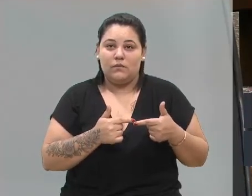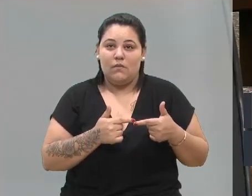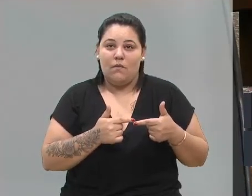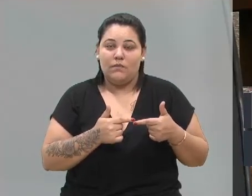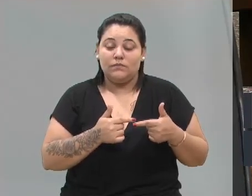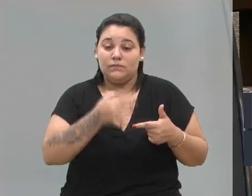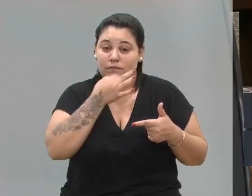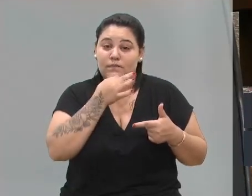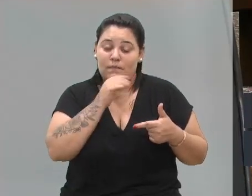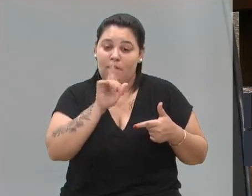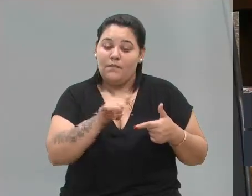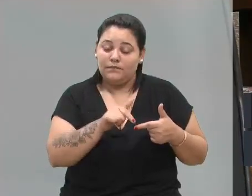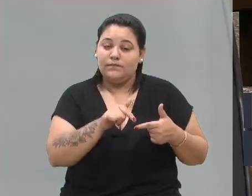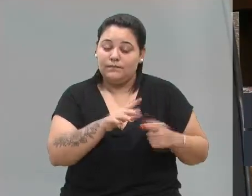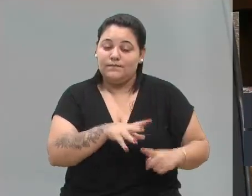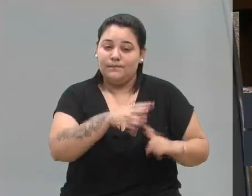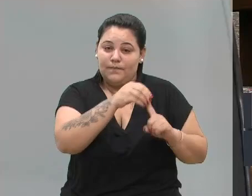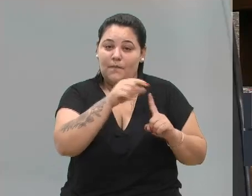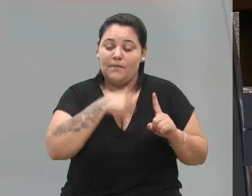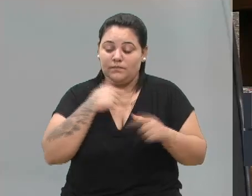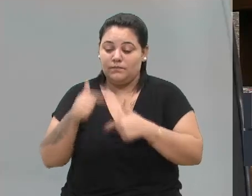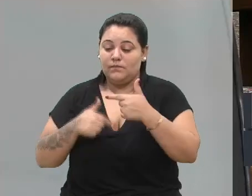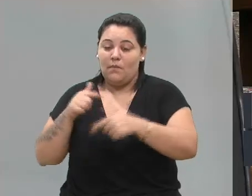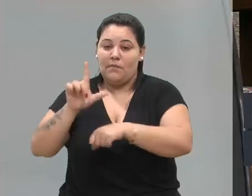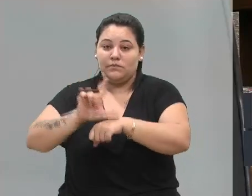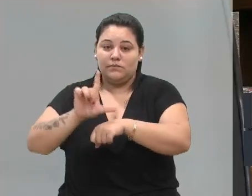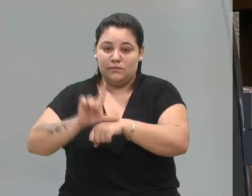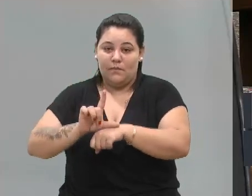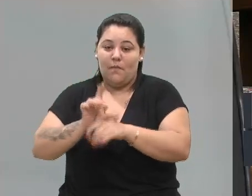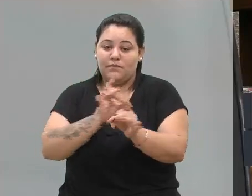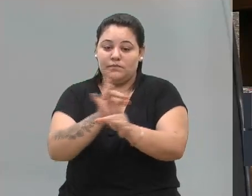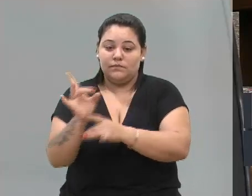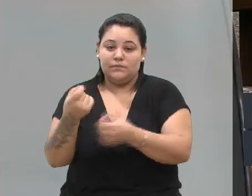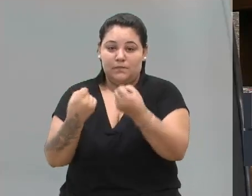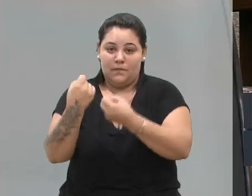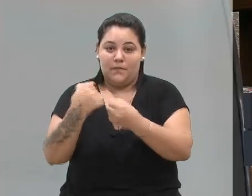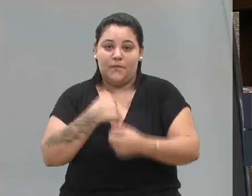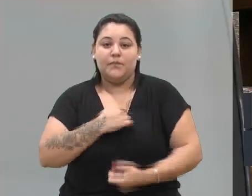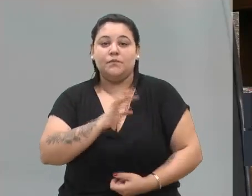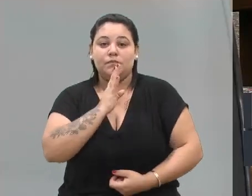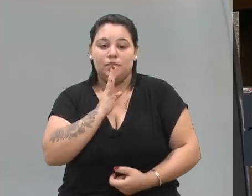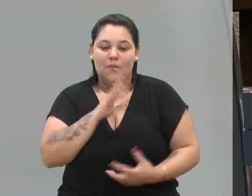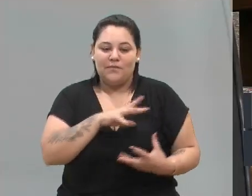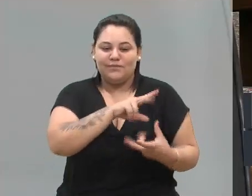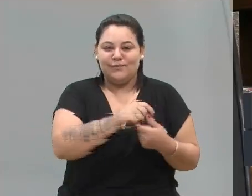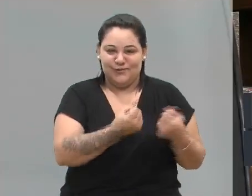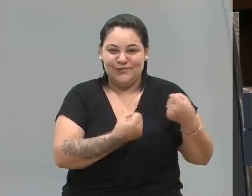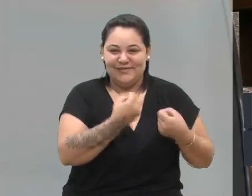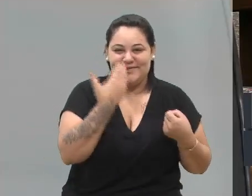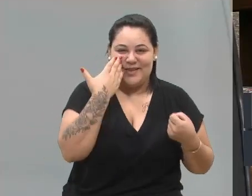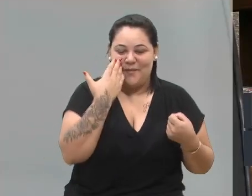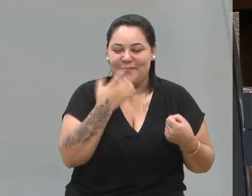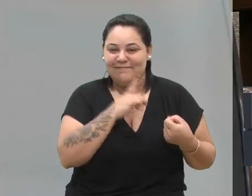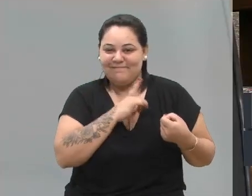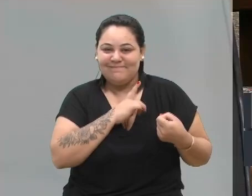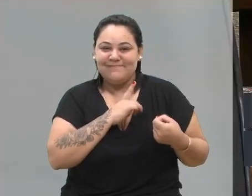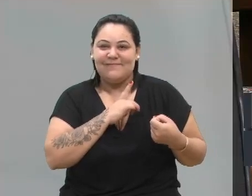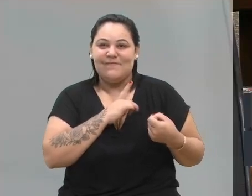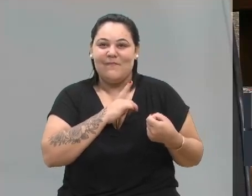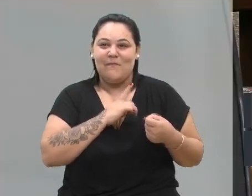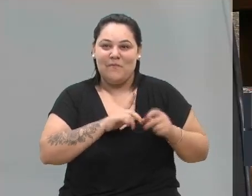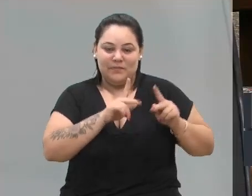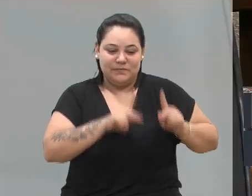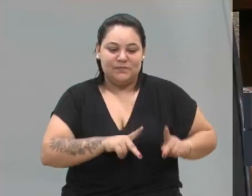uma referência. Eu que trabalhei em concessionária como vendedor de veículos e conheci esse universo, sei o quanto tem pessoas que